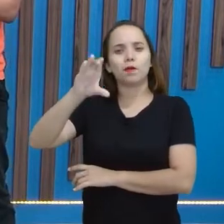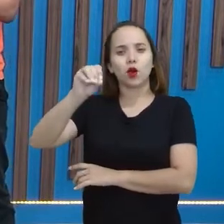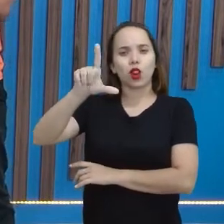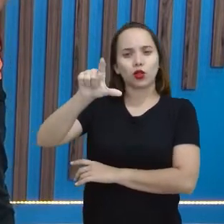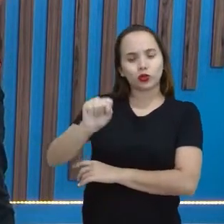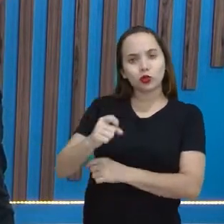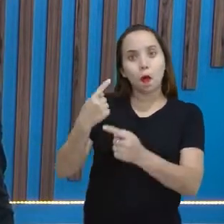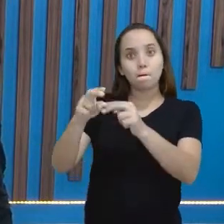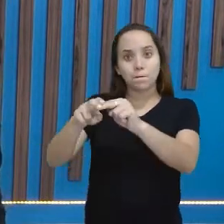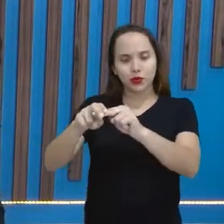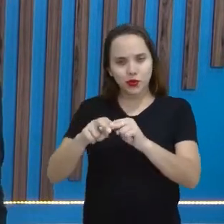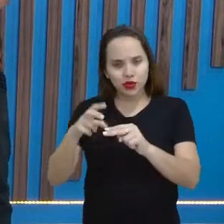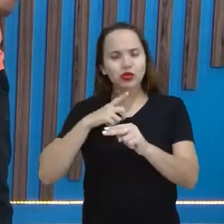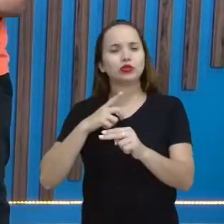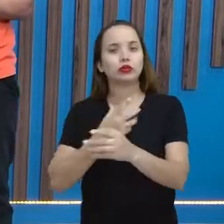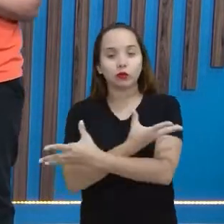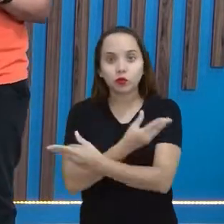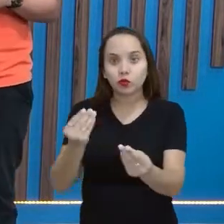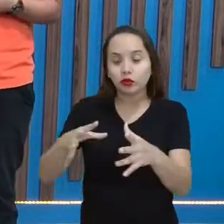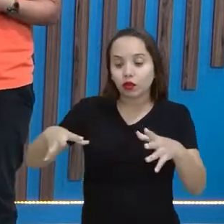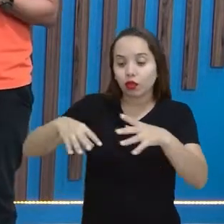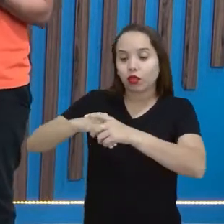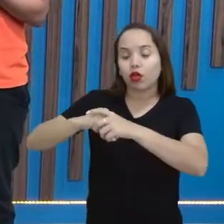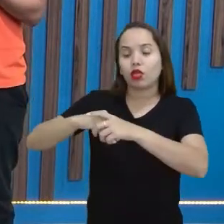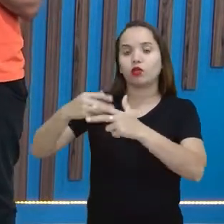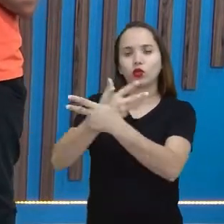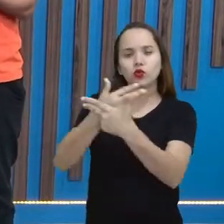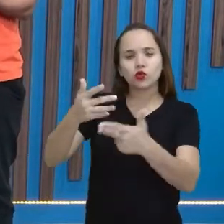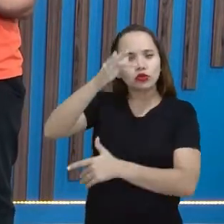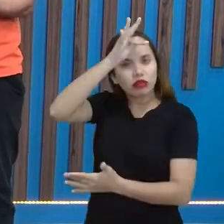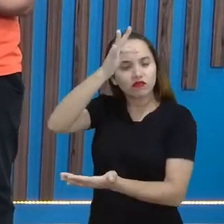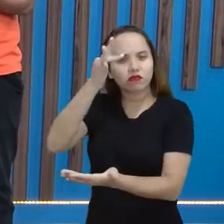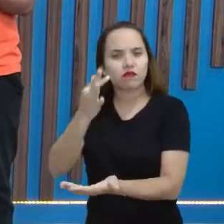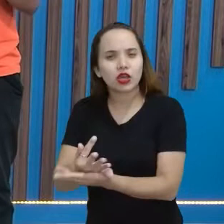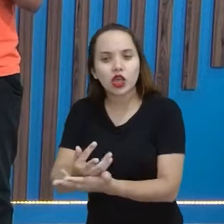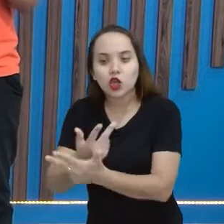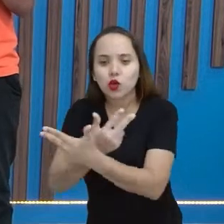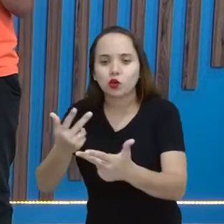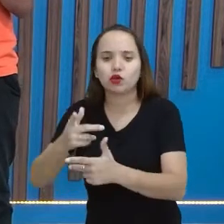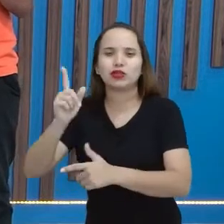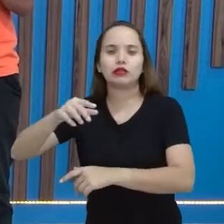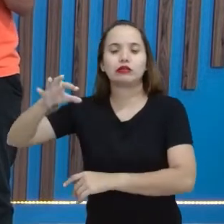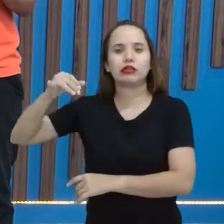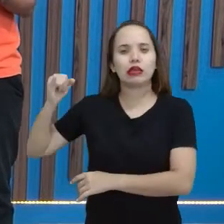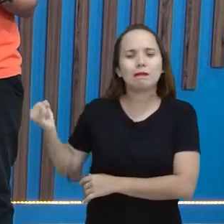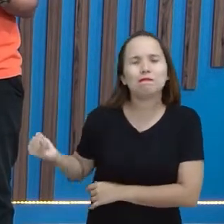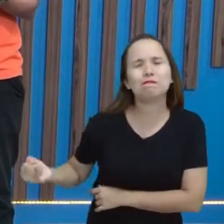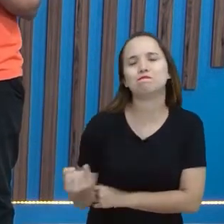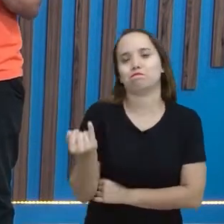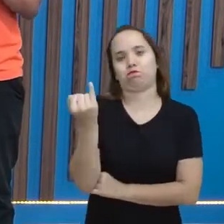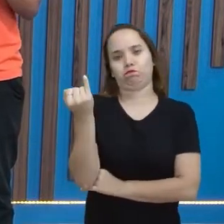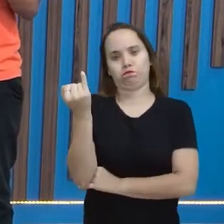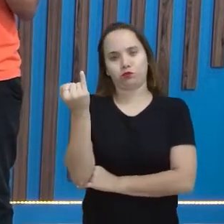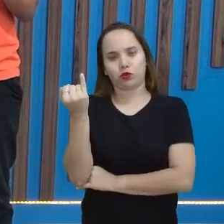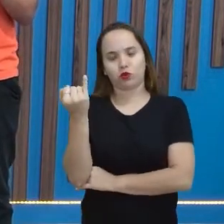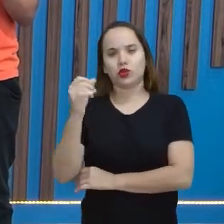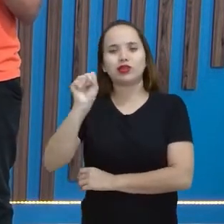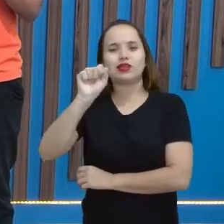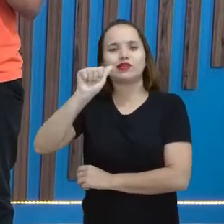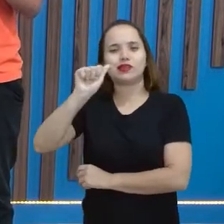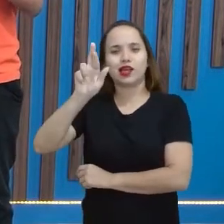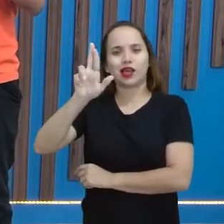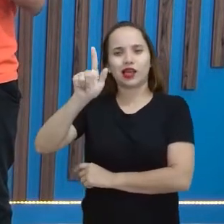coisas que são o quê? São sagradas, né? Que são importantes, que são quase, né? Eu vou usar essa palavra,